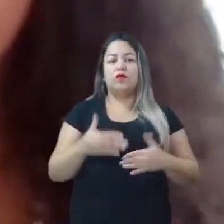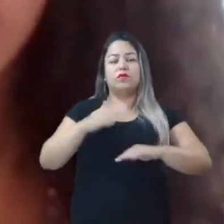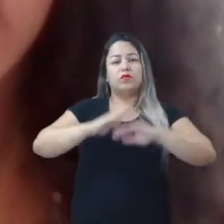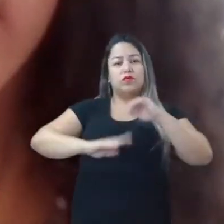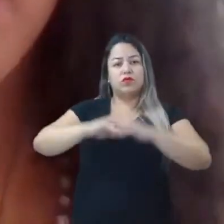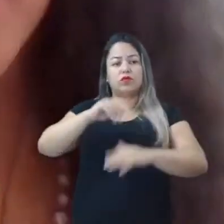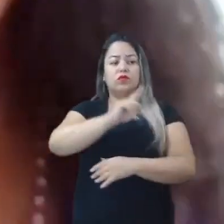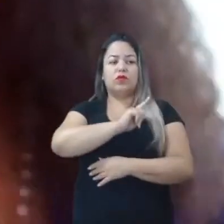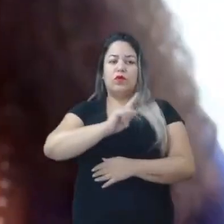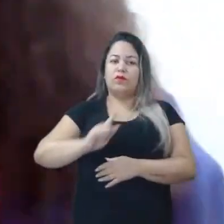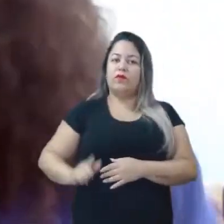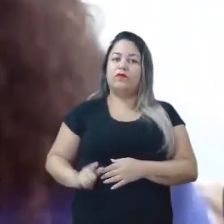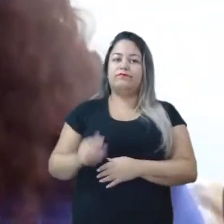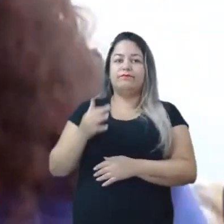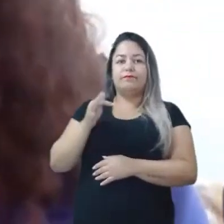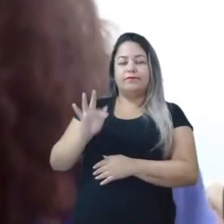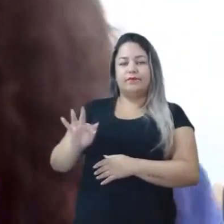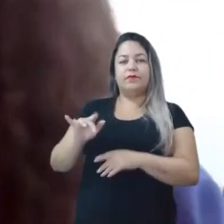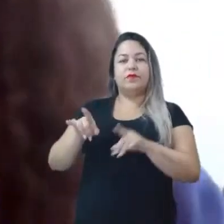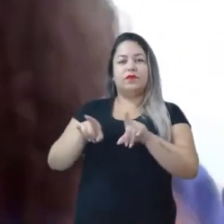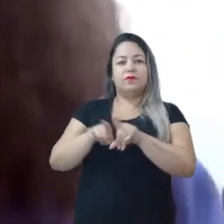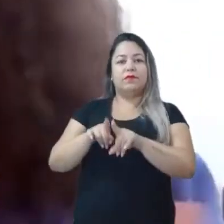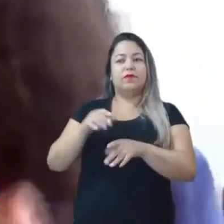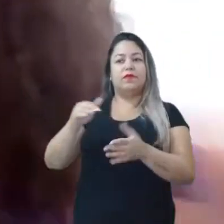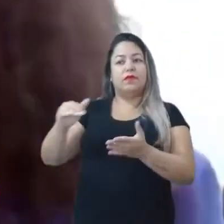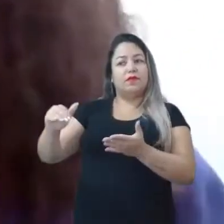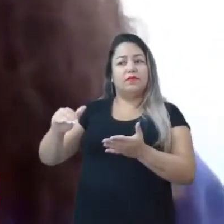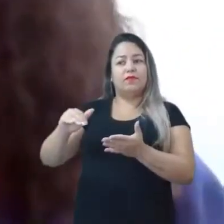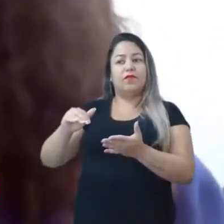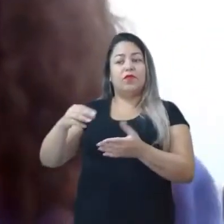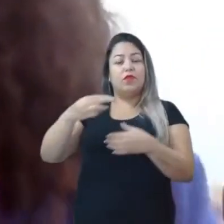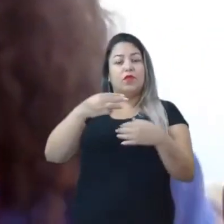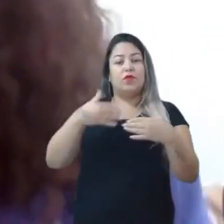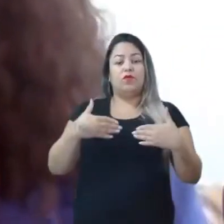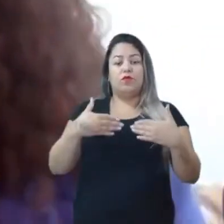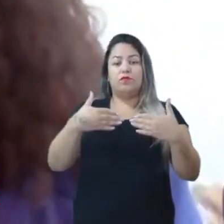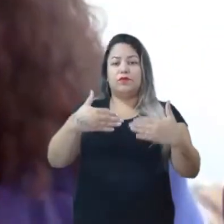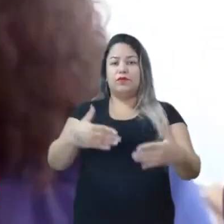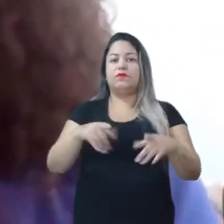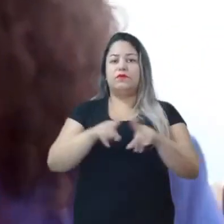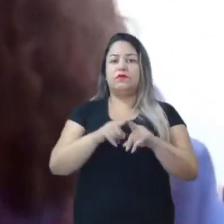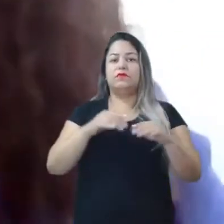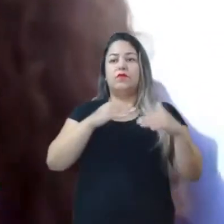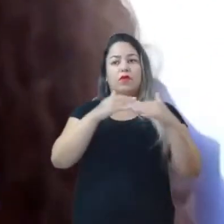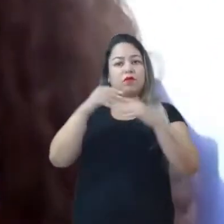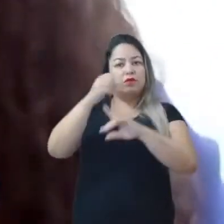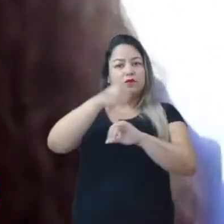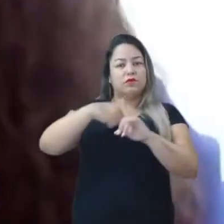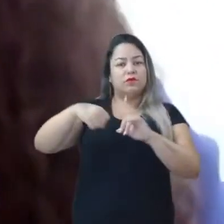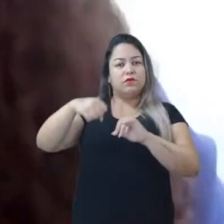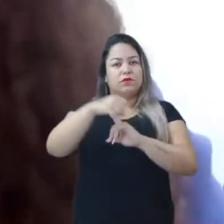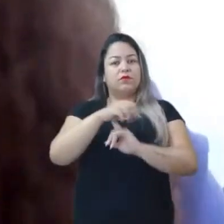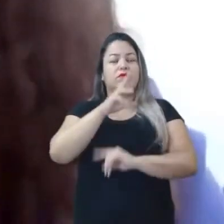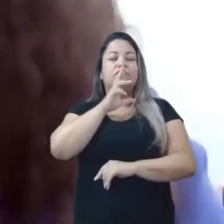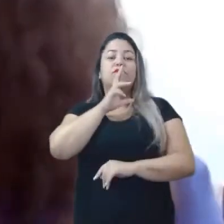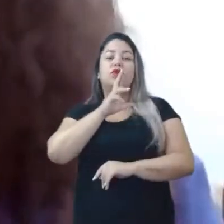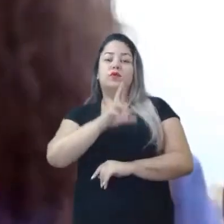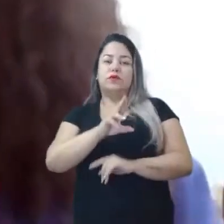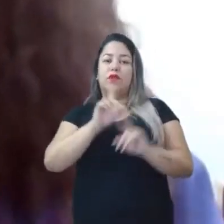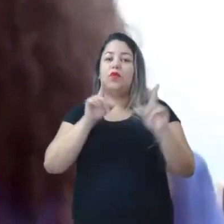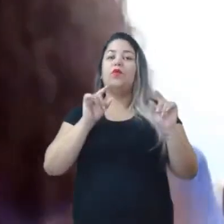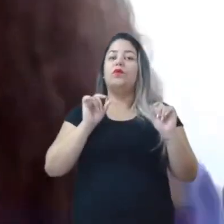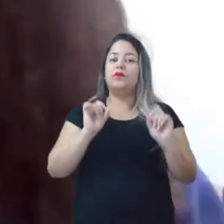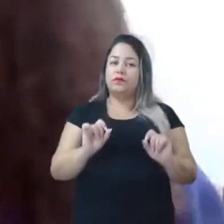governo federal, mais precisamente no Ministério da Igualdade Racial. E aí eu quero te responder dizendo